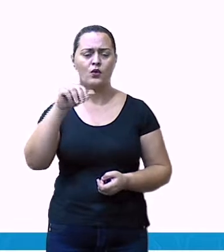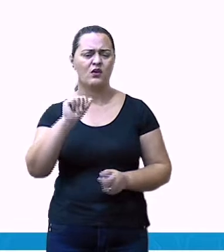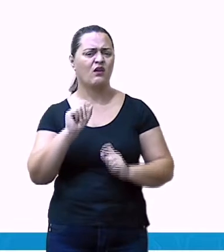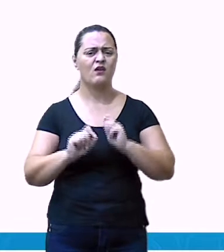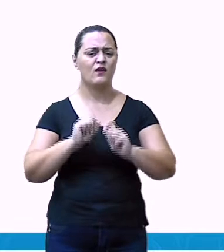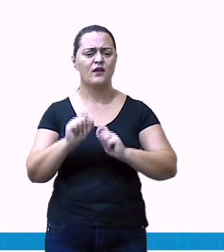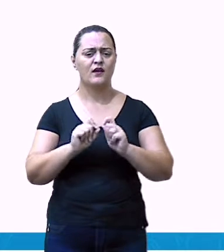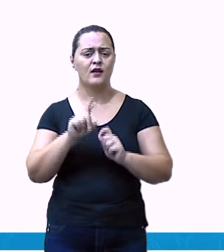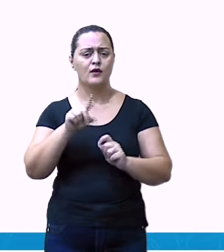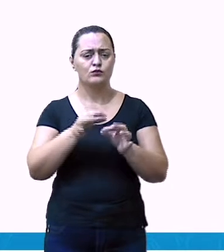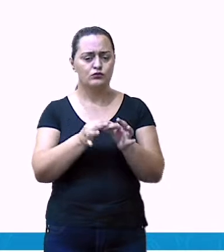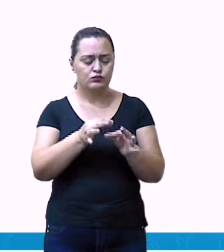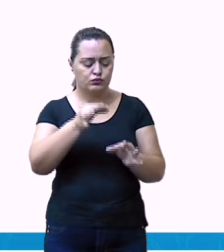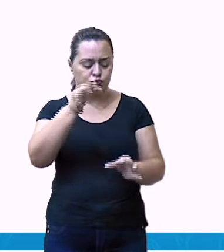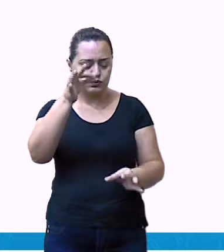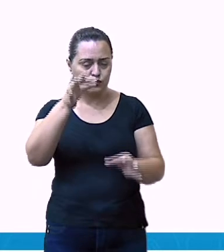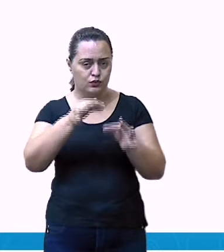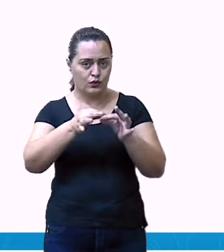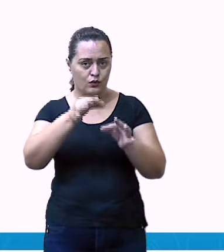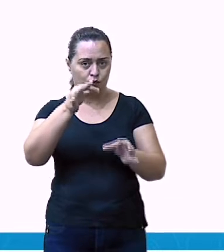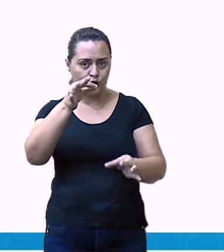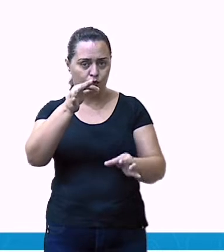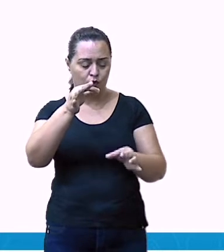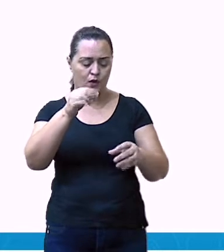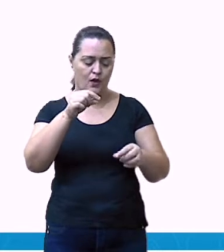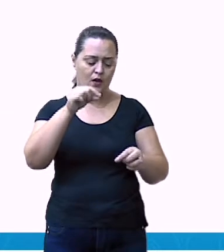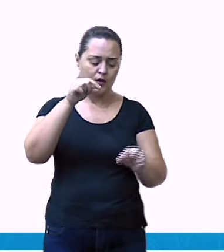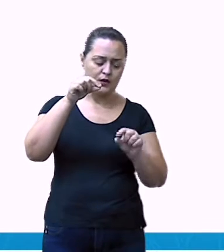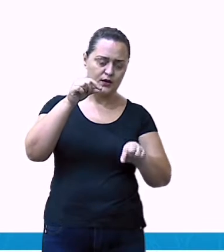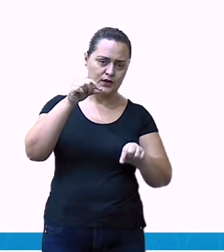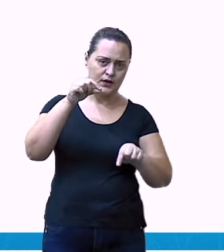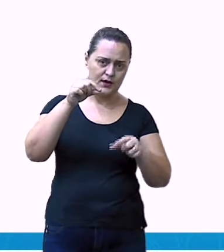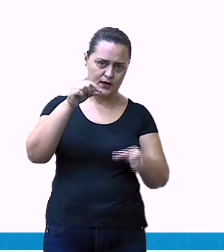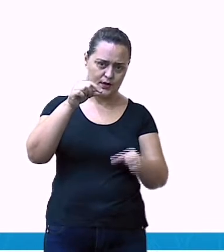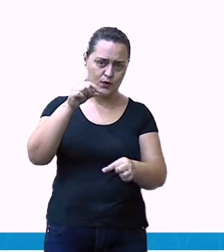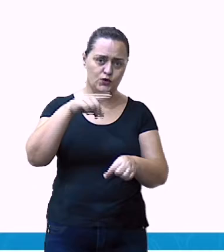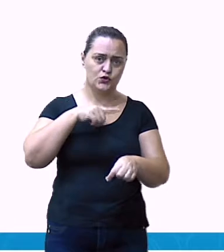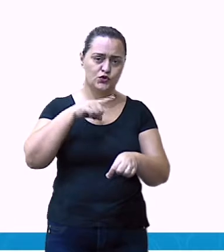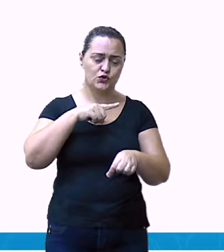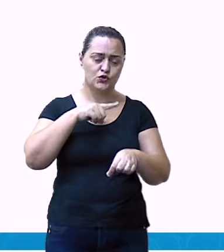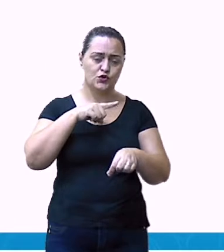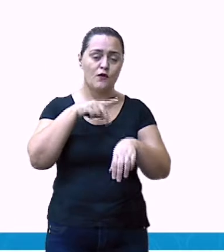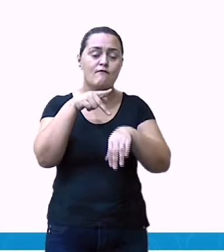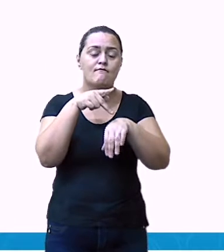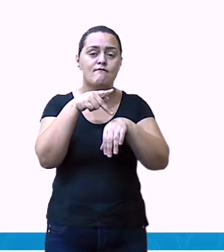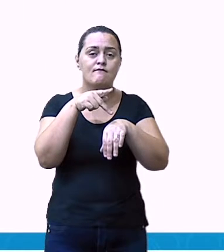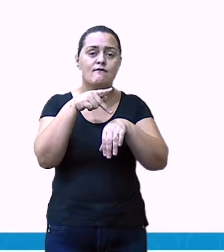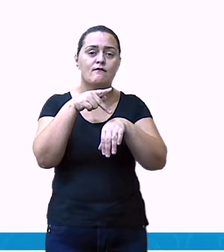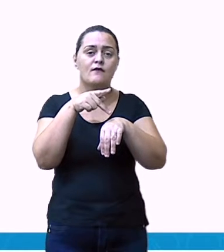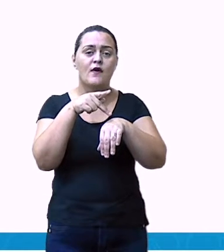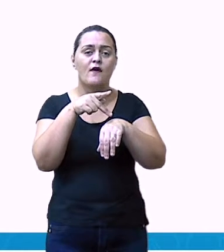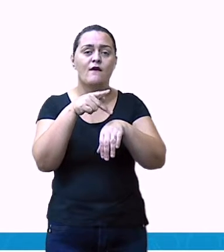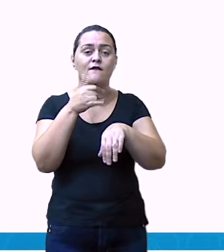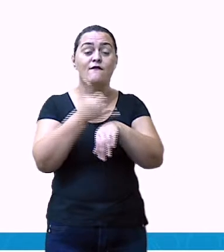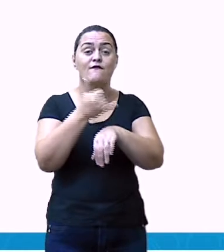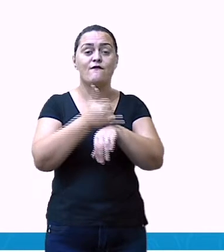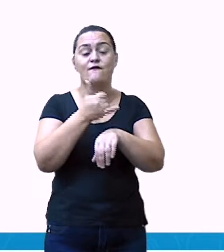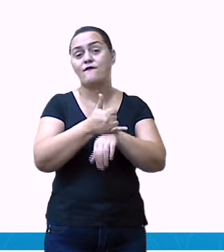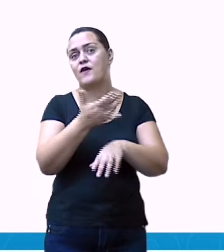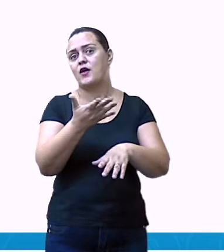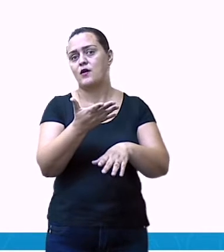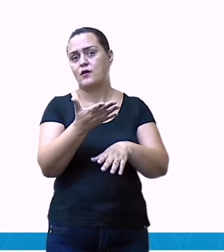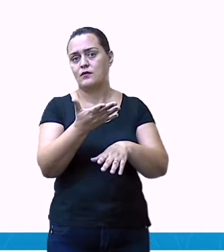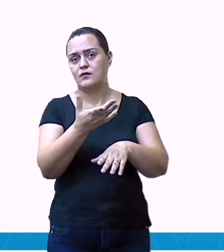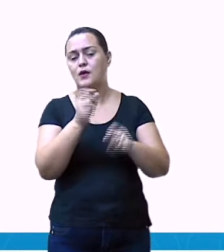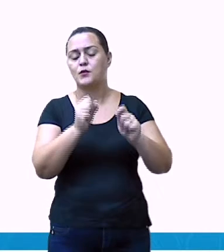agudo. Deste nome saiu então a escrita cuneiforme. E por que